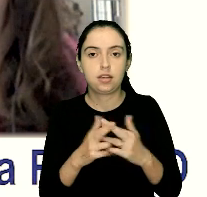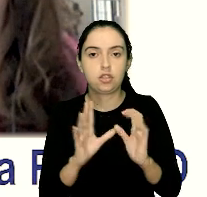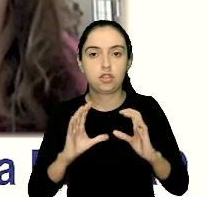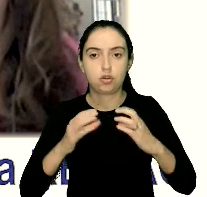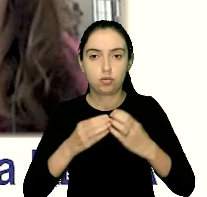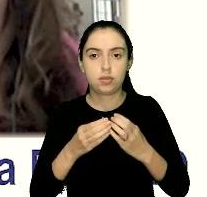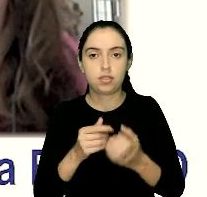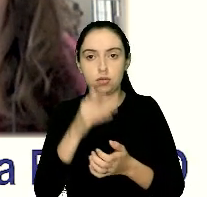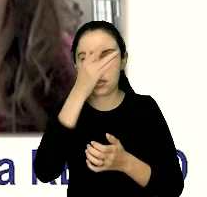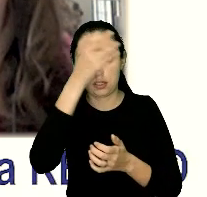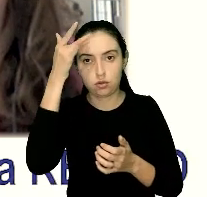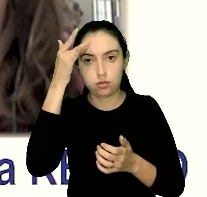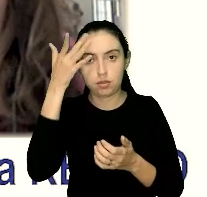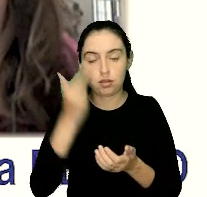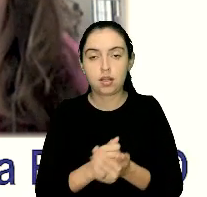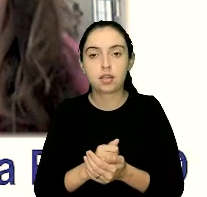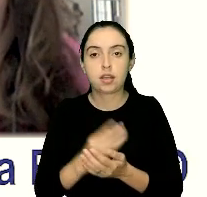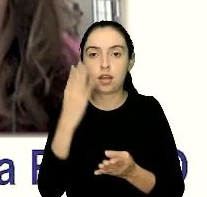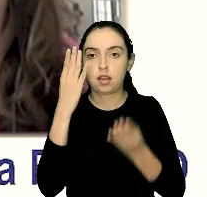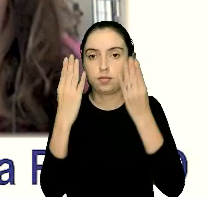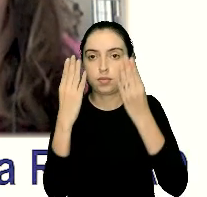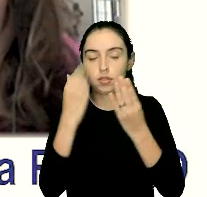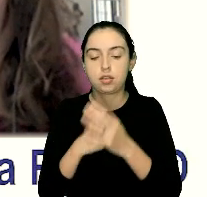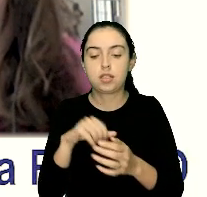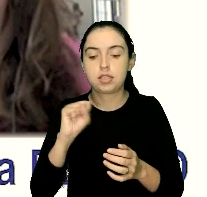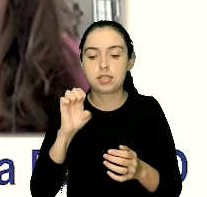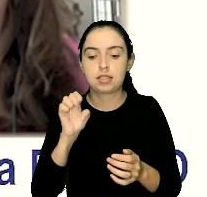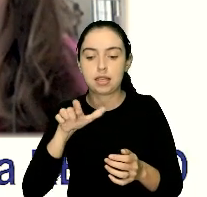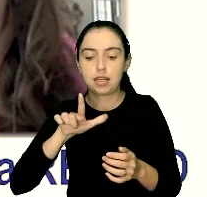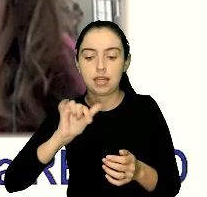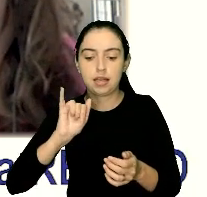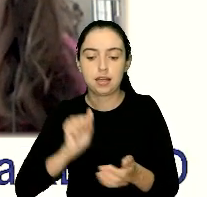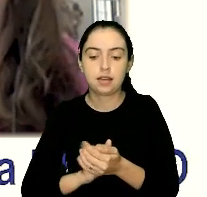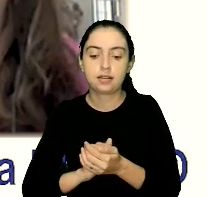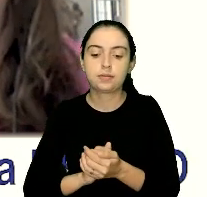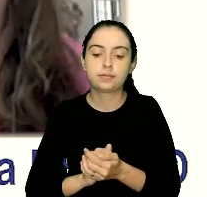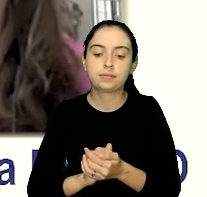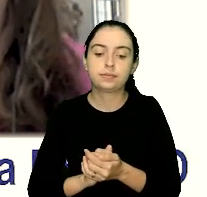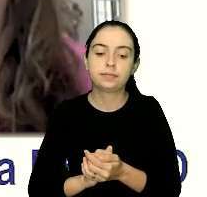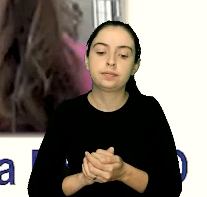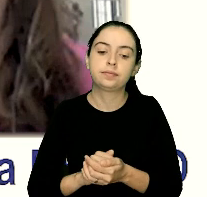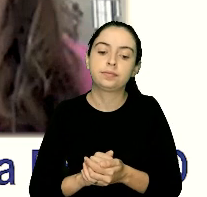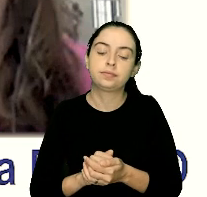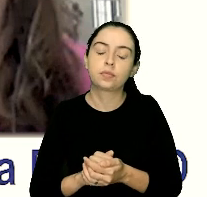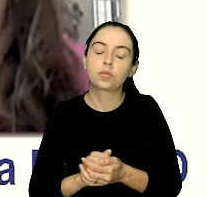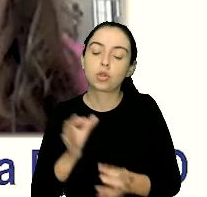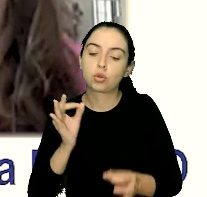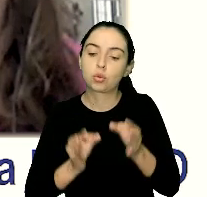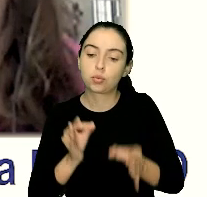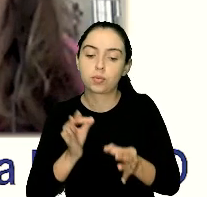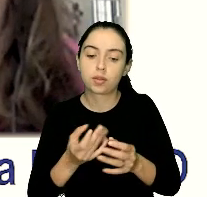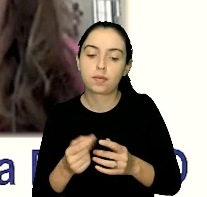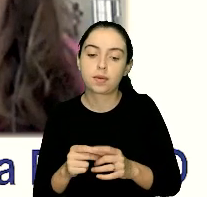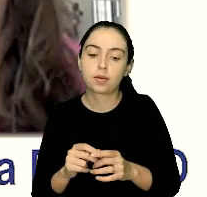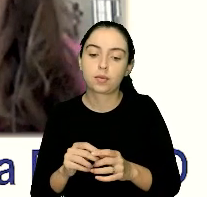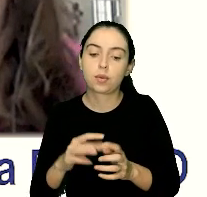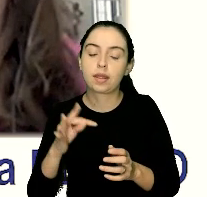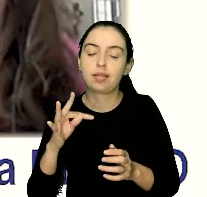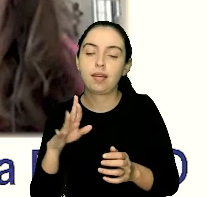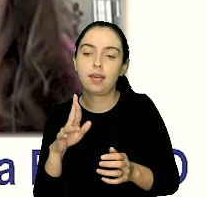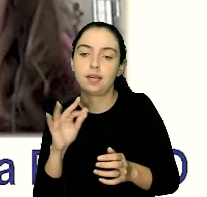psicólogas Célia Regina Lopomo Pereira, do Tribunal Regional Federal Terceira Região, e a Jocely